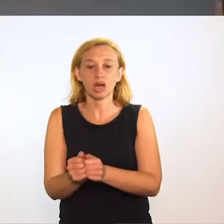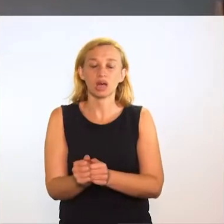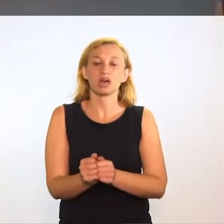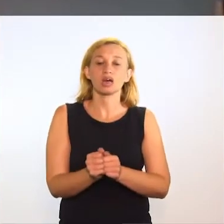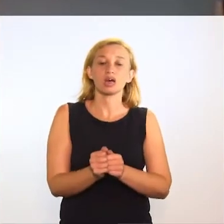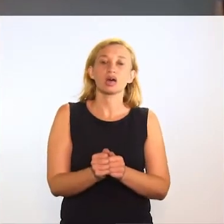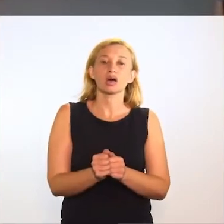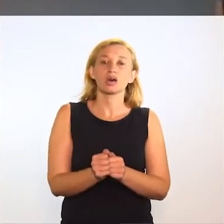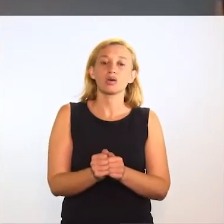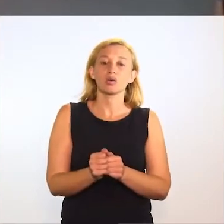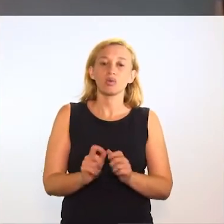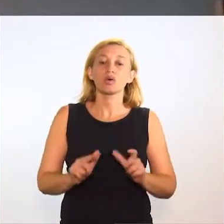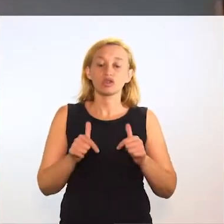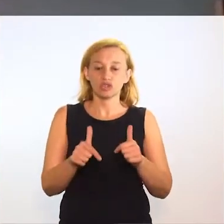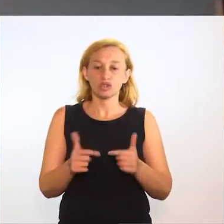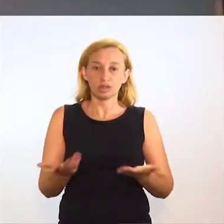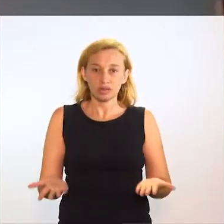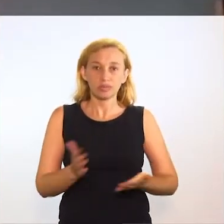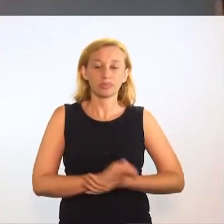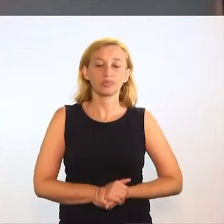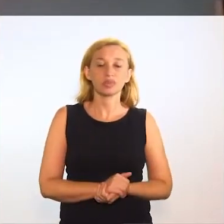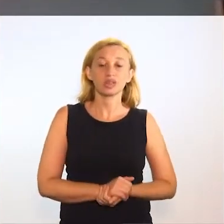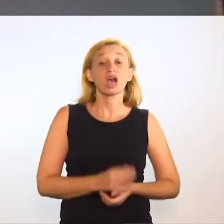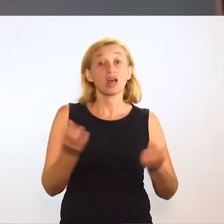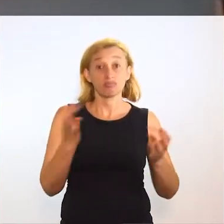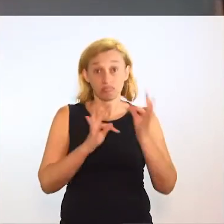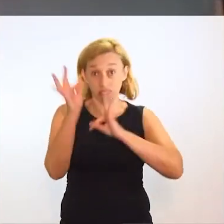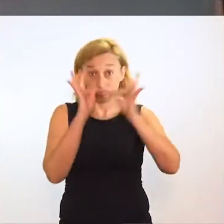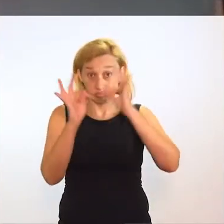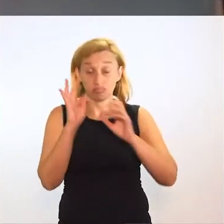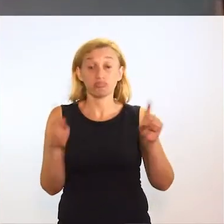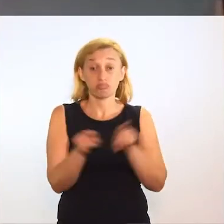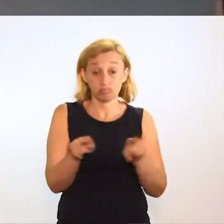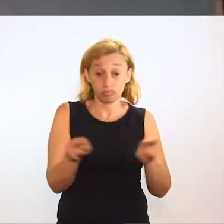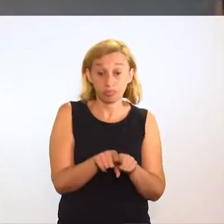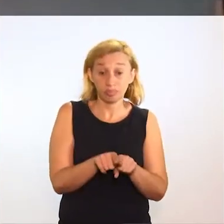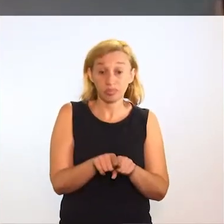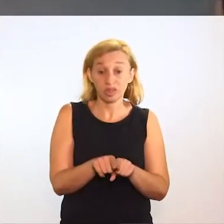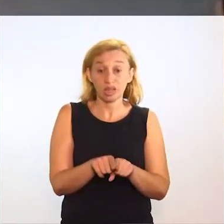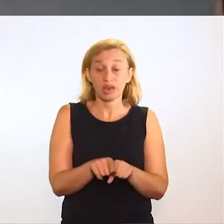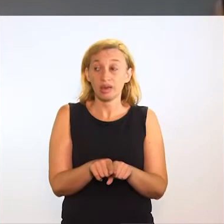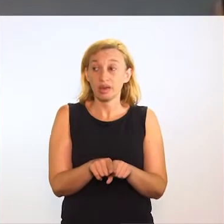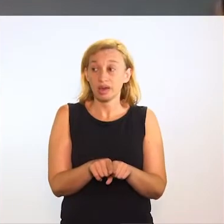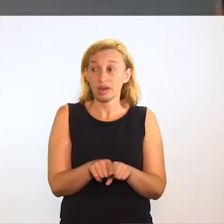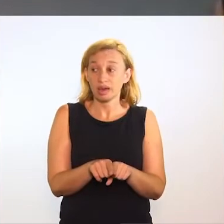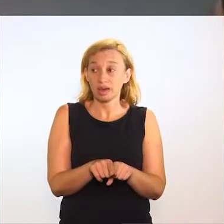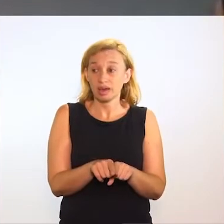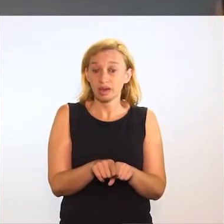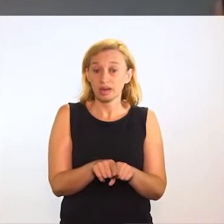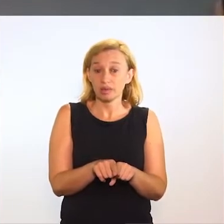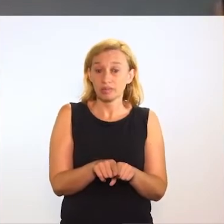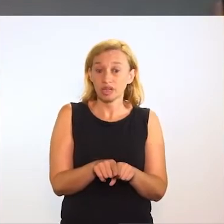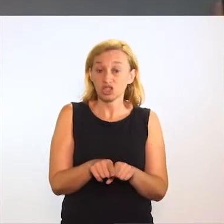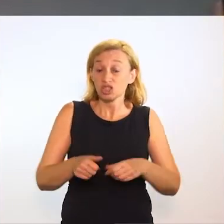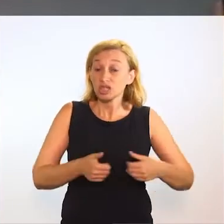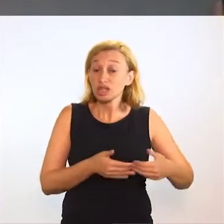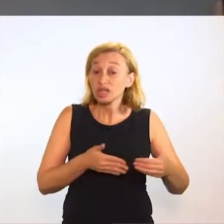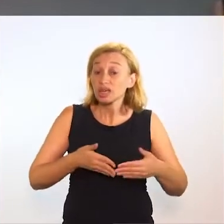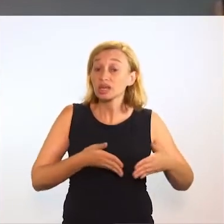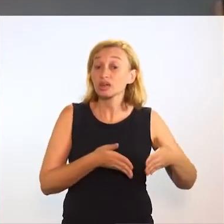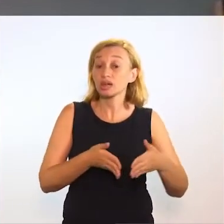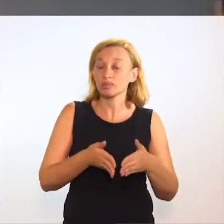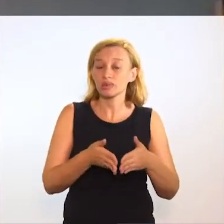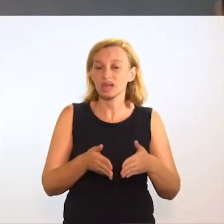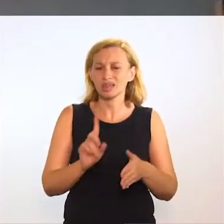também acompanhar esse ritmo que é enlouquecedor, né? Eu acho que a tecnologia ela também fez a gente rodar